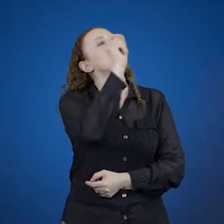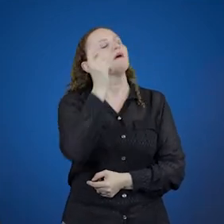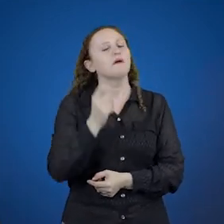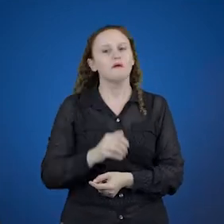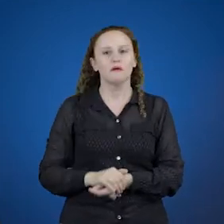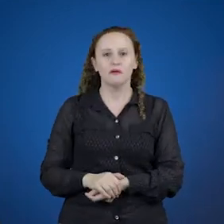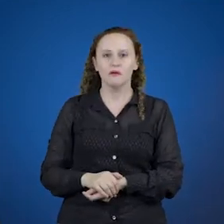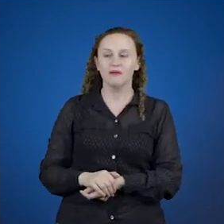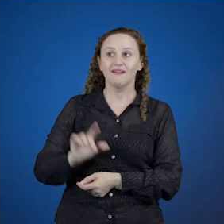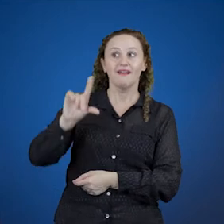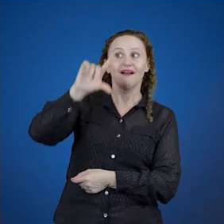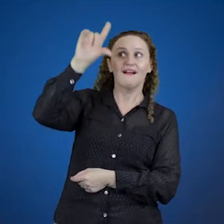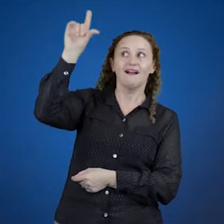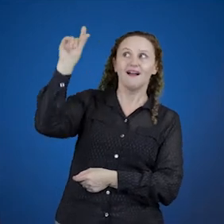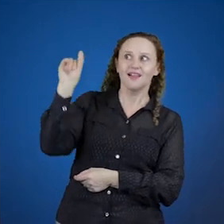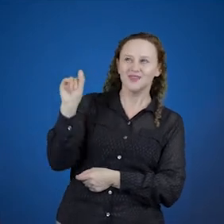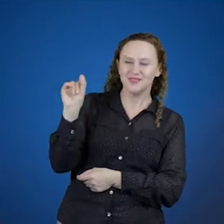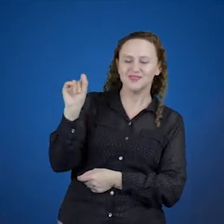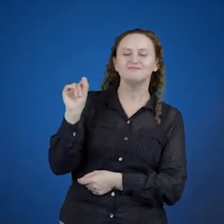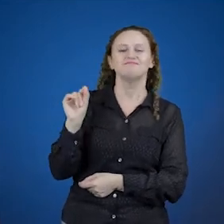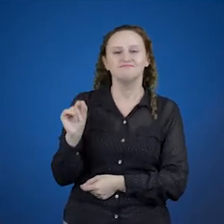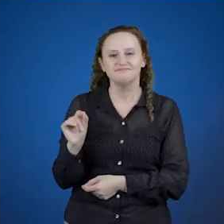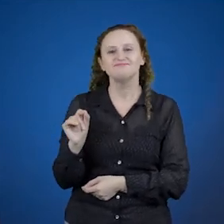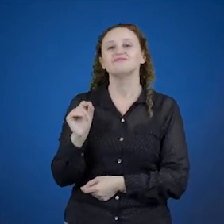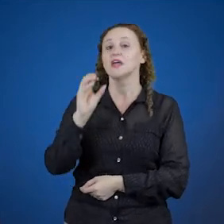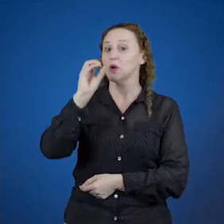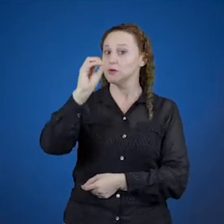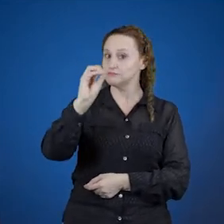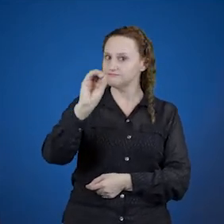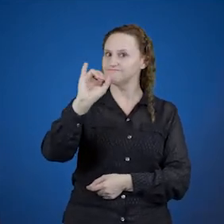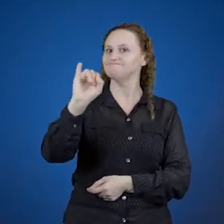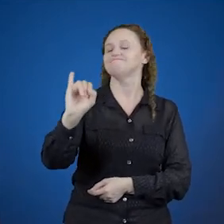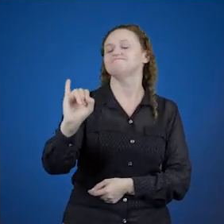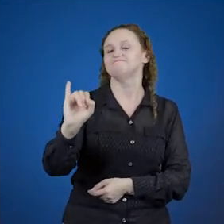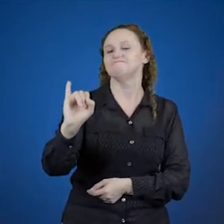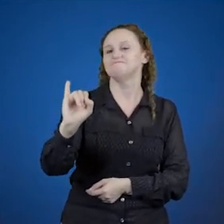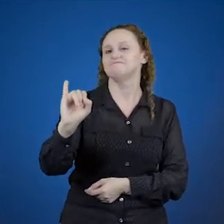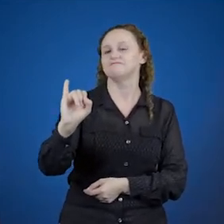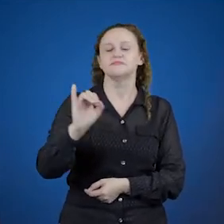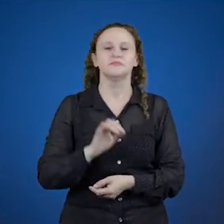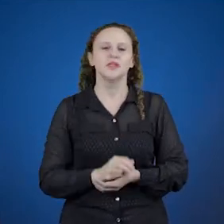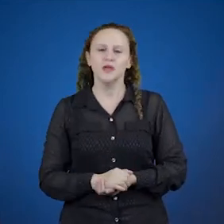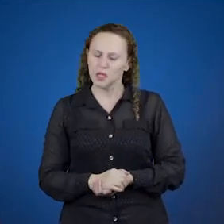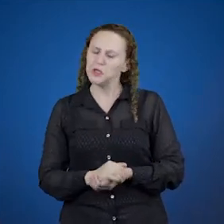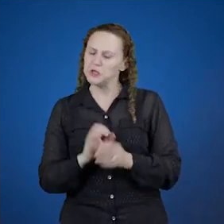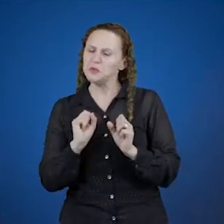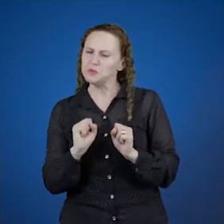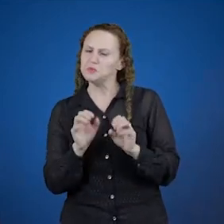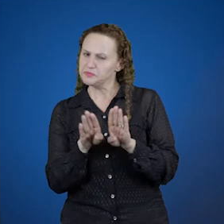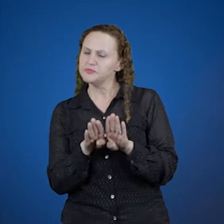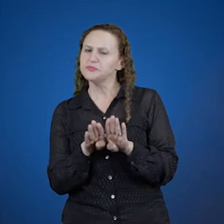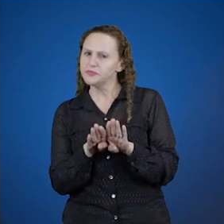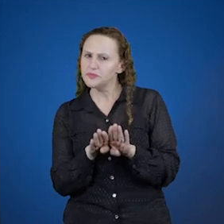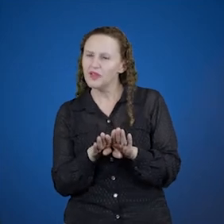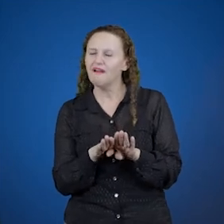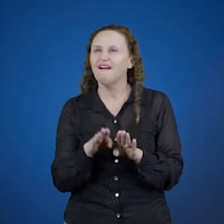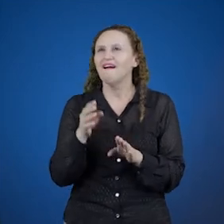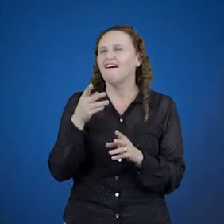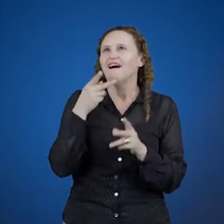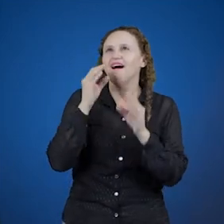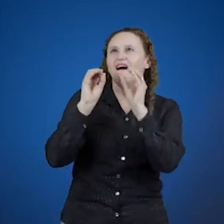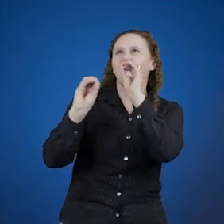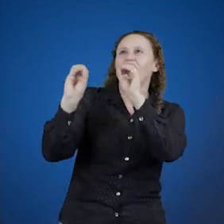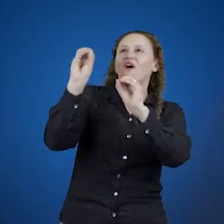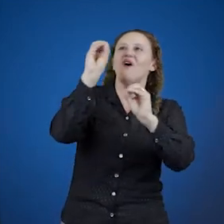coisa eu vi o que a lua objeto direto Ah e ainda posso dizer assim